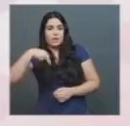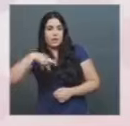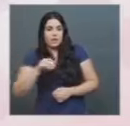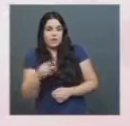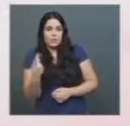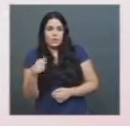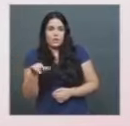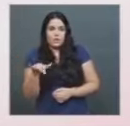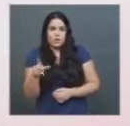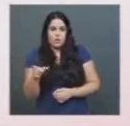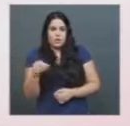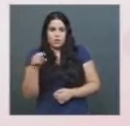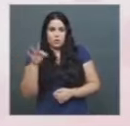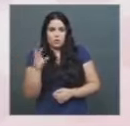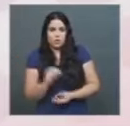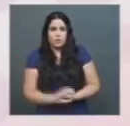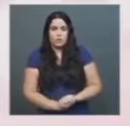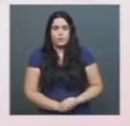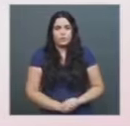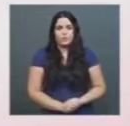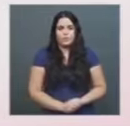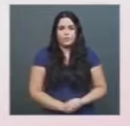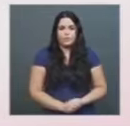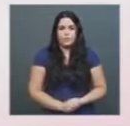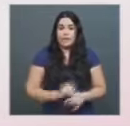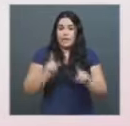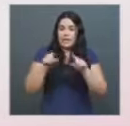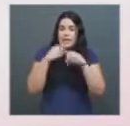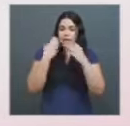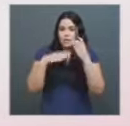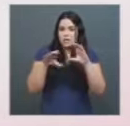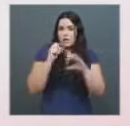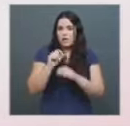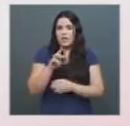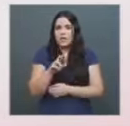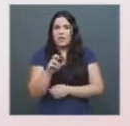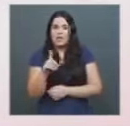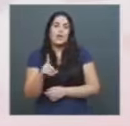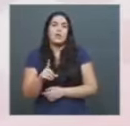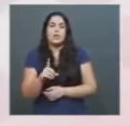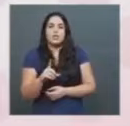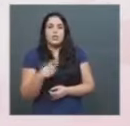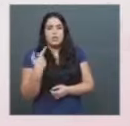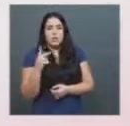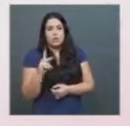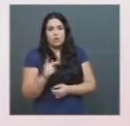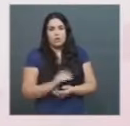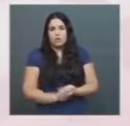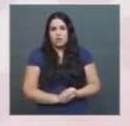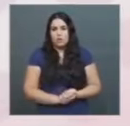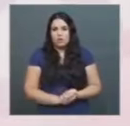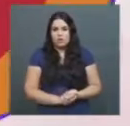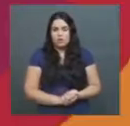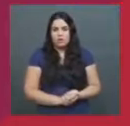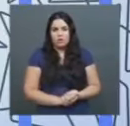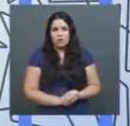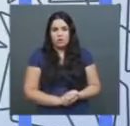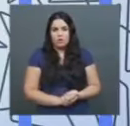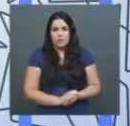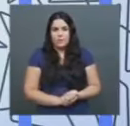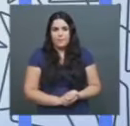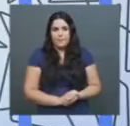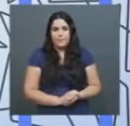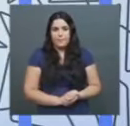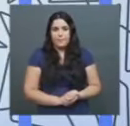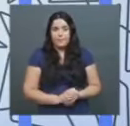39, no centro de Uberlândia. O som fica por conta de Fast Rock Covers, uma boa opção para curtir o fim de sábado. Agora, se